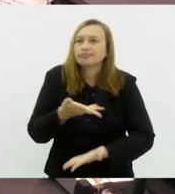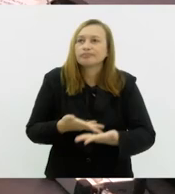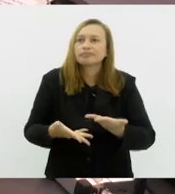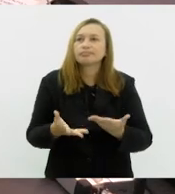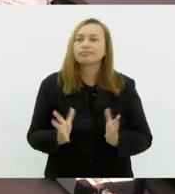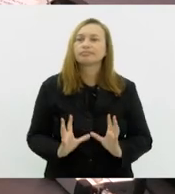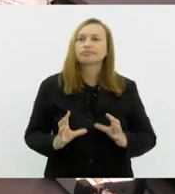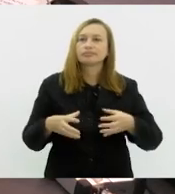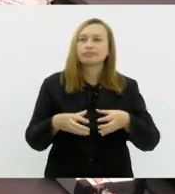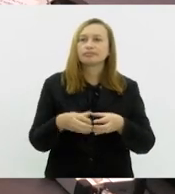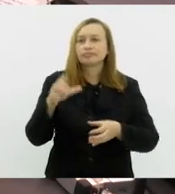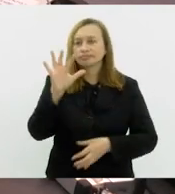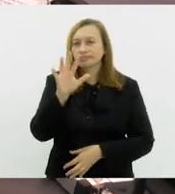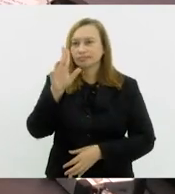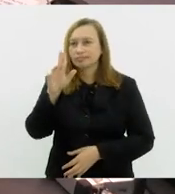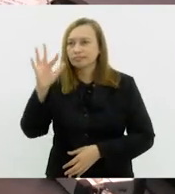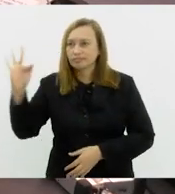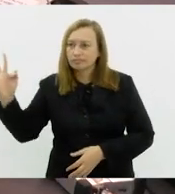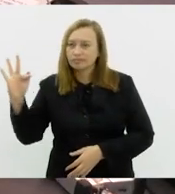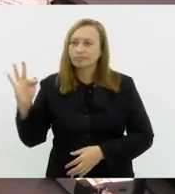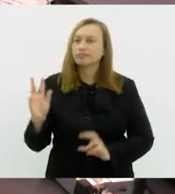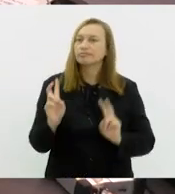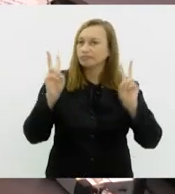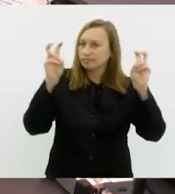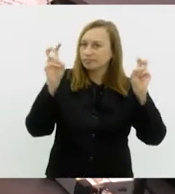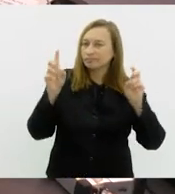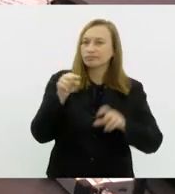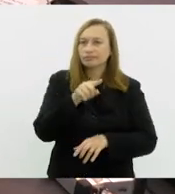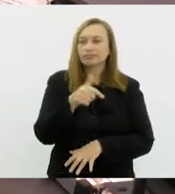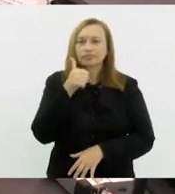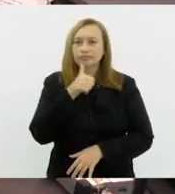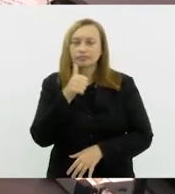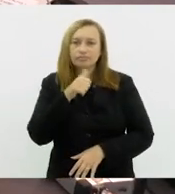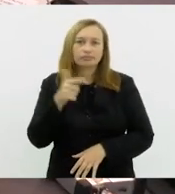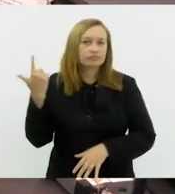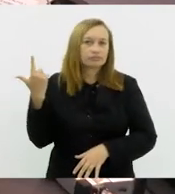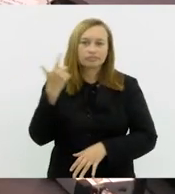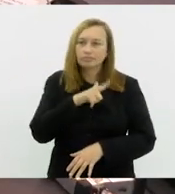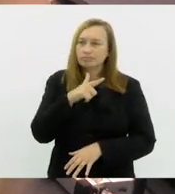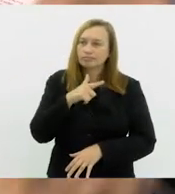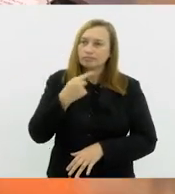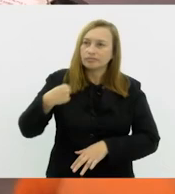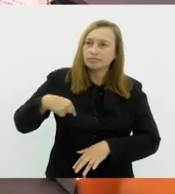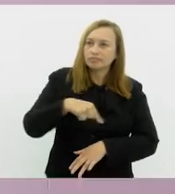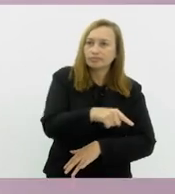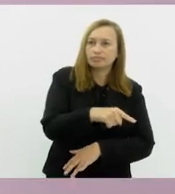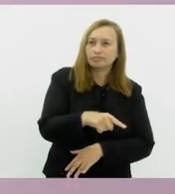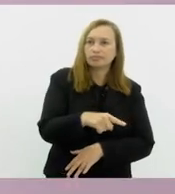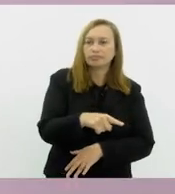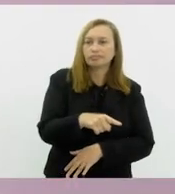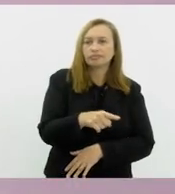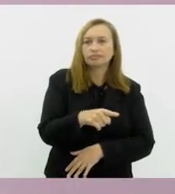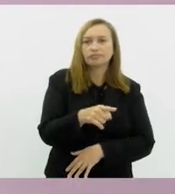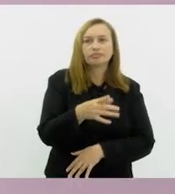UF, exatamente nos casos onde essas mulheres não conseguem ir presencialmente esse